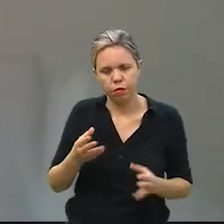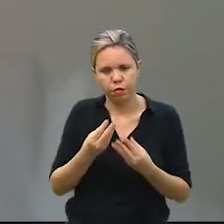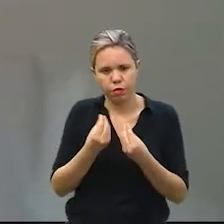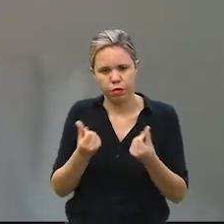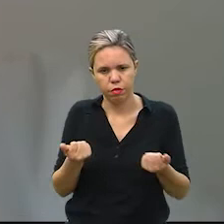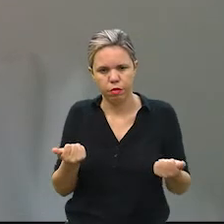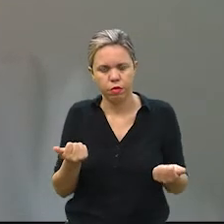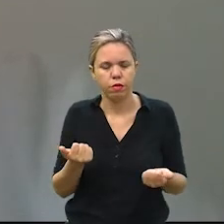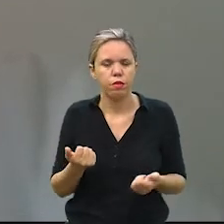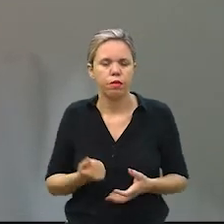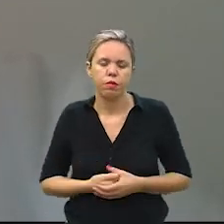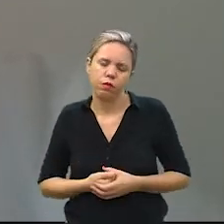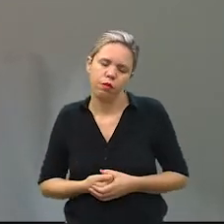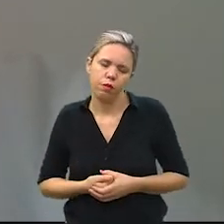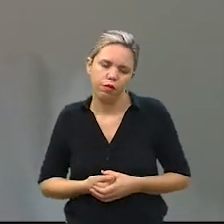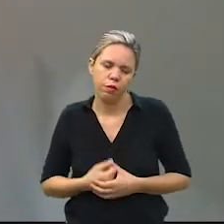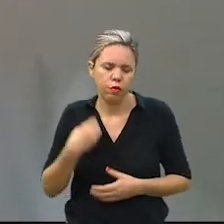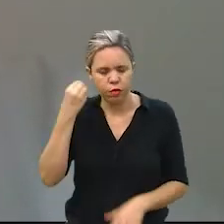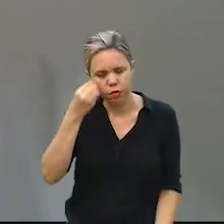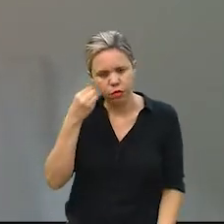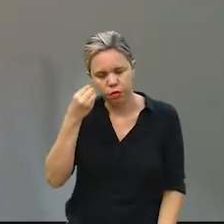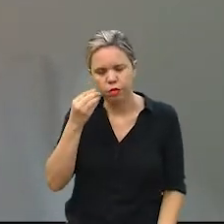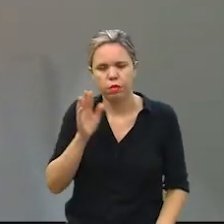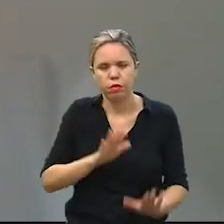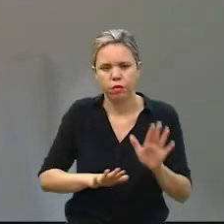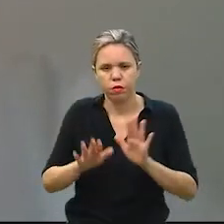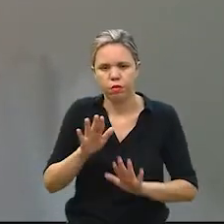sensibilidade, sua sensatez, para tomar cuidado